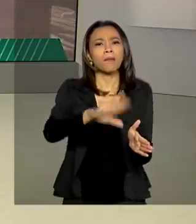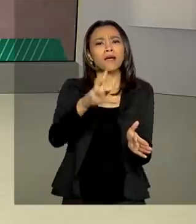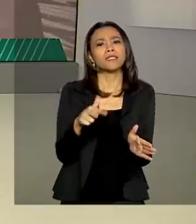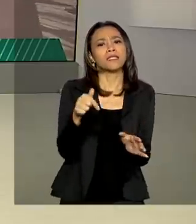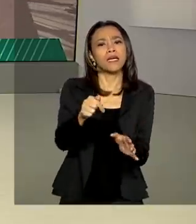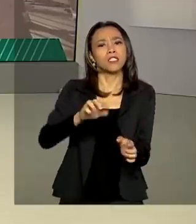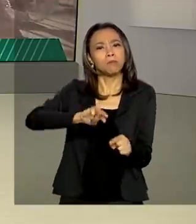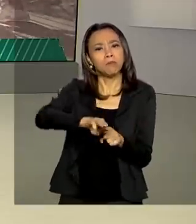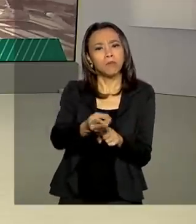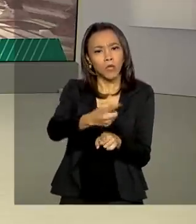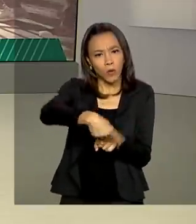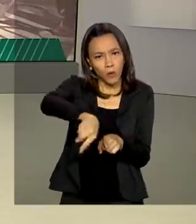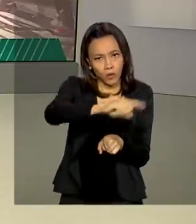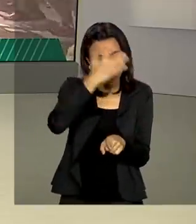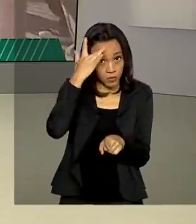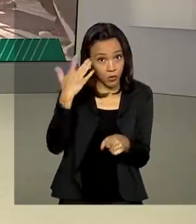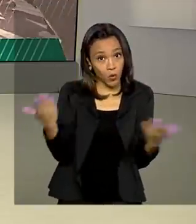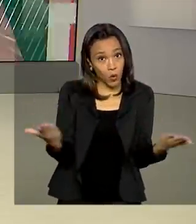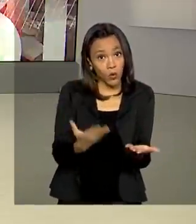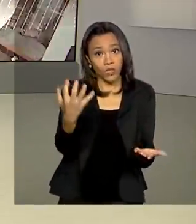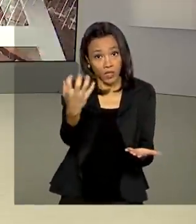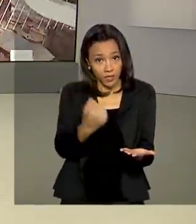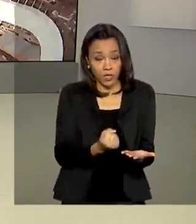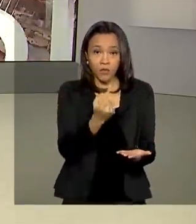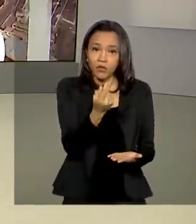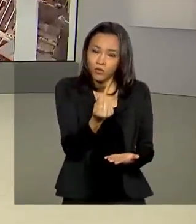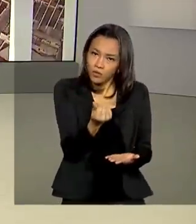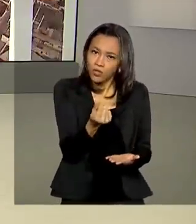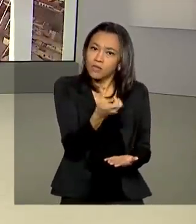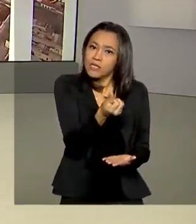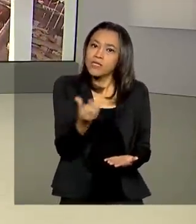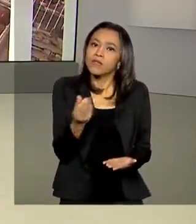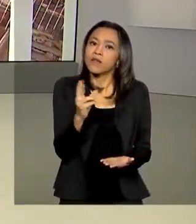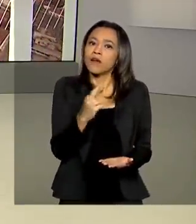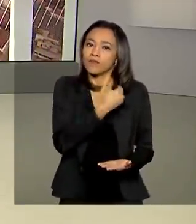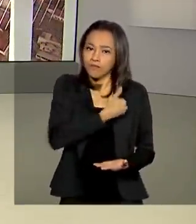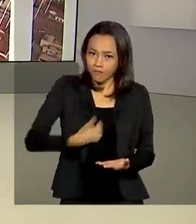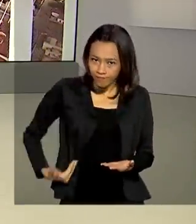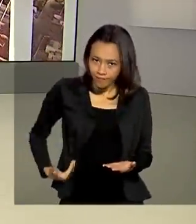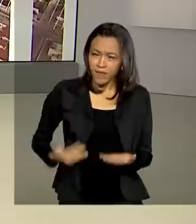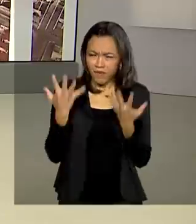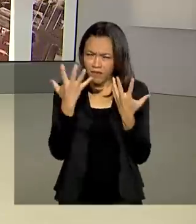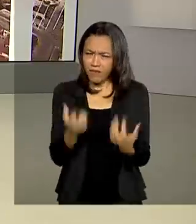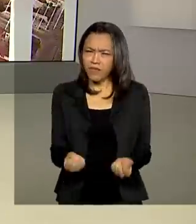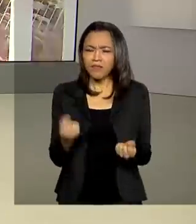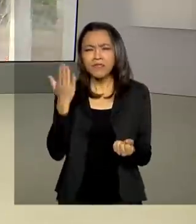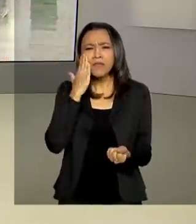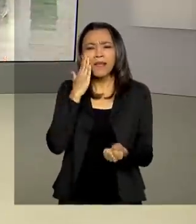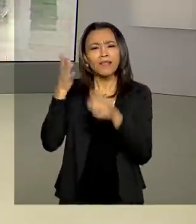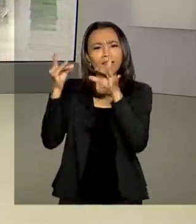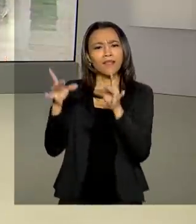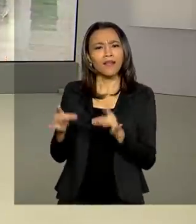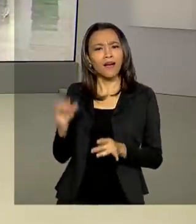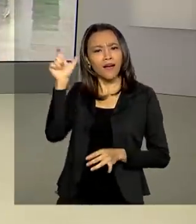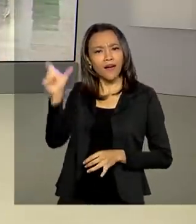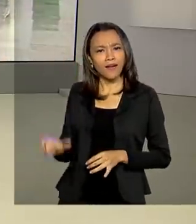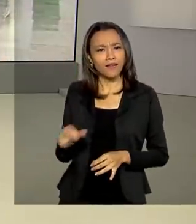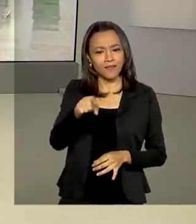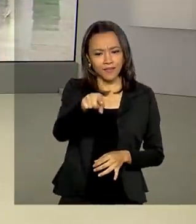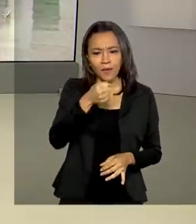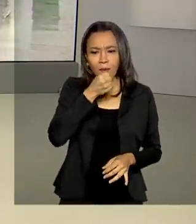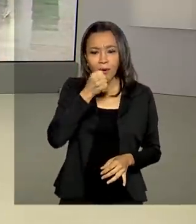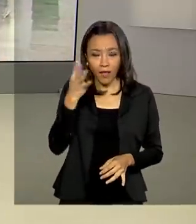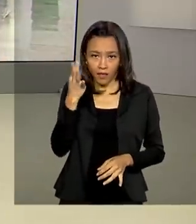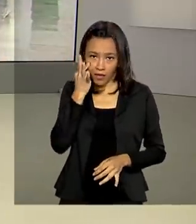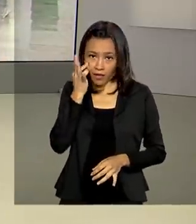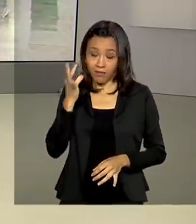de trabalhadores recebem hoje o auxílio emergencial de R$ 600. Vamos saber os detalhes, então, com a repórter Luciana Colares de Holanda. Ela está